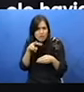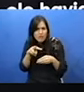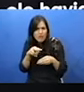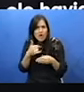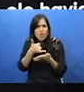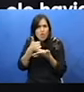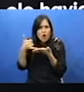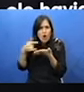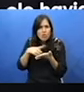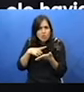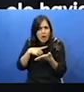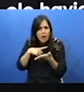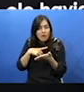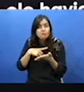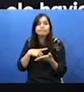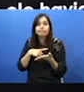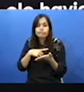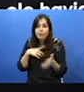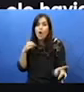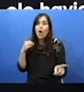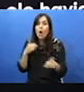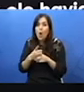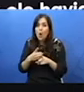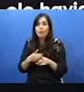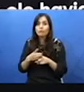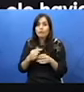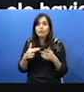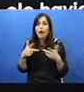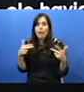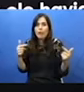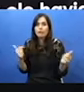o uso de drogas. E muitas das vezes